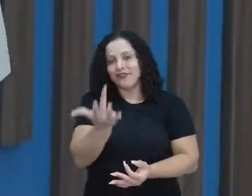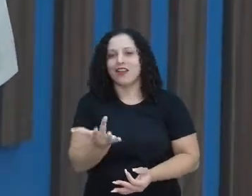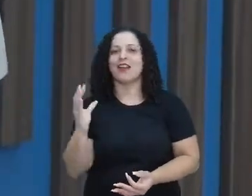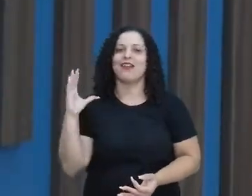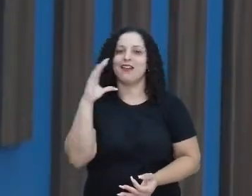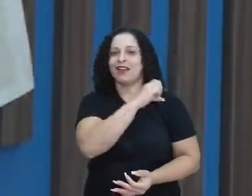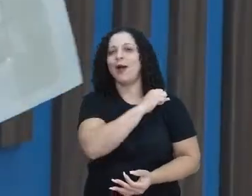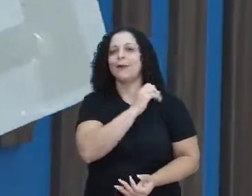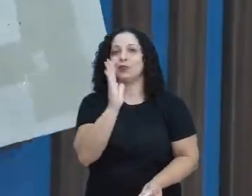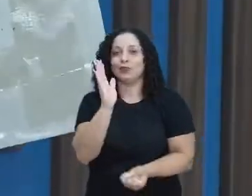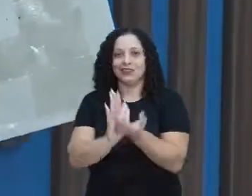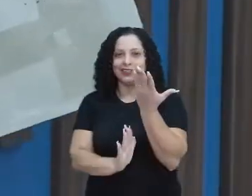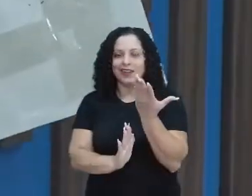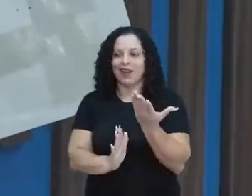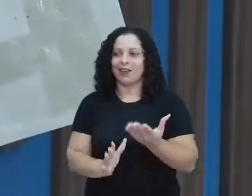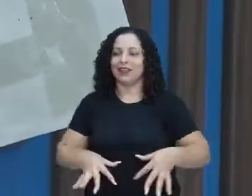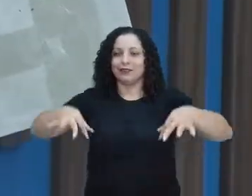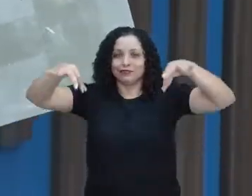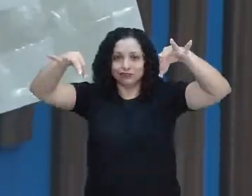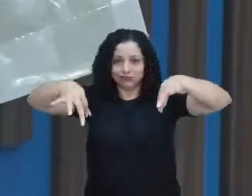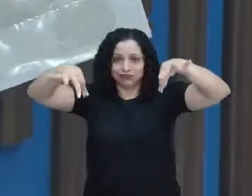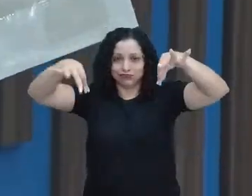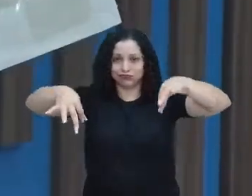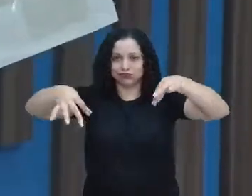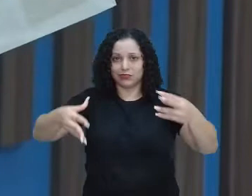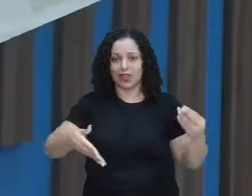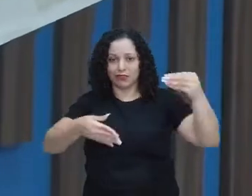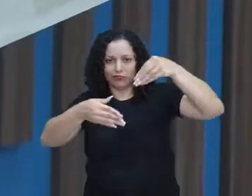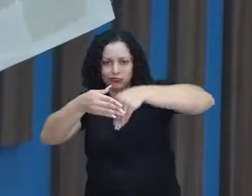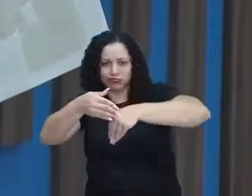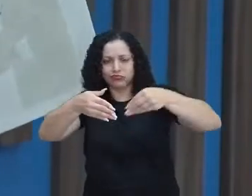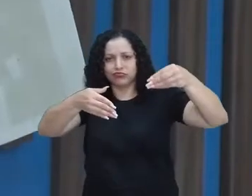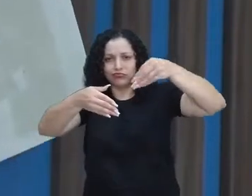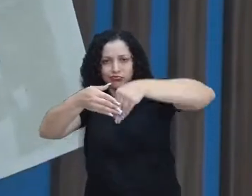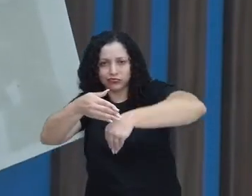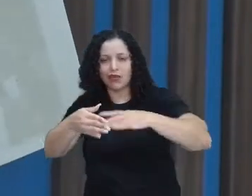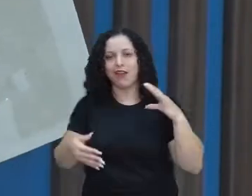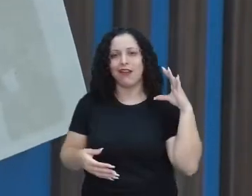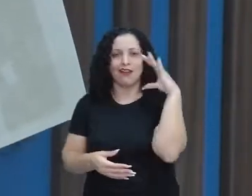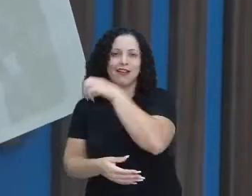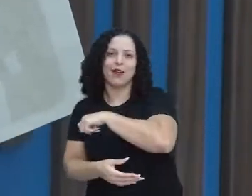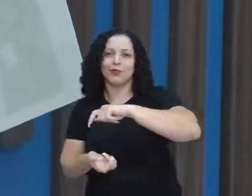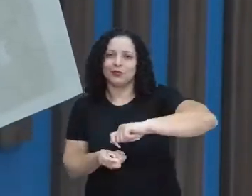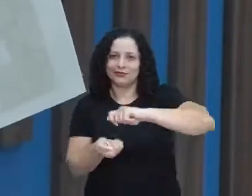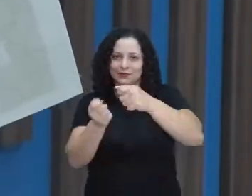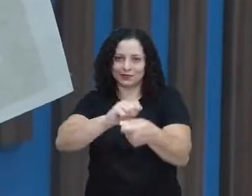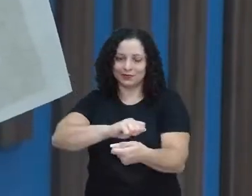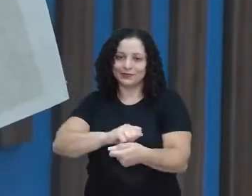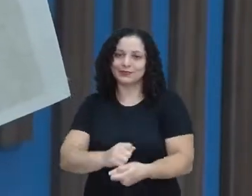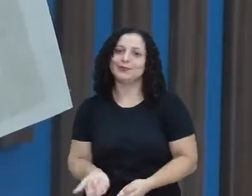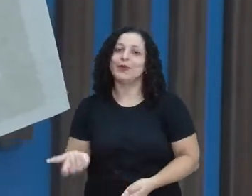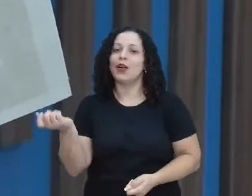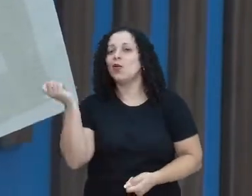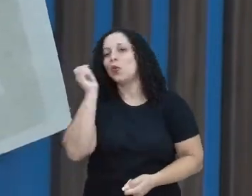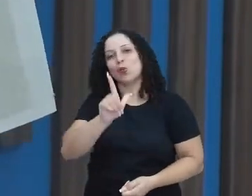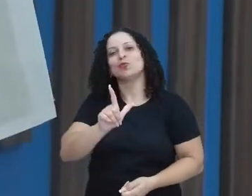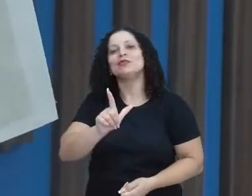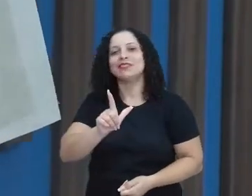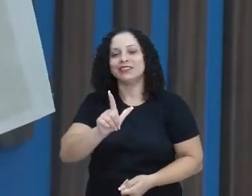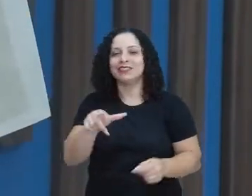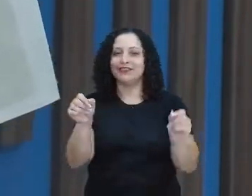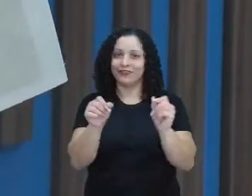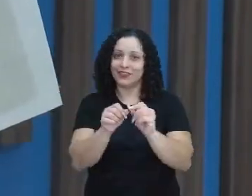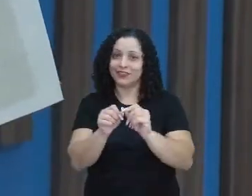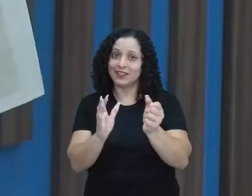rapidinho. Ó. Vejam até a precariedade, né, do jeitinho que eu fiz, rapidinho, para que a gente possa de verdade